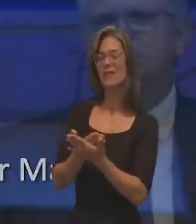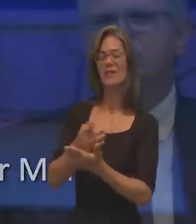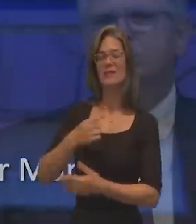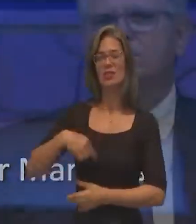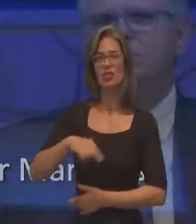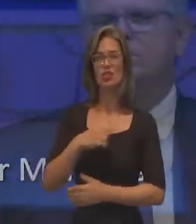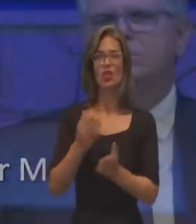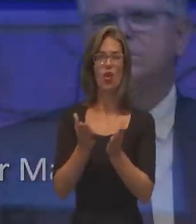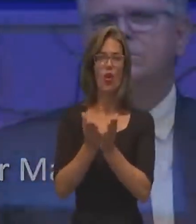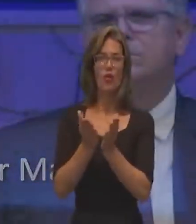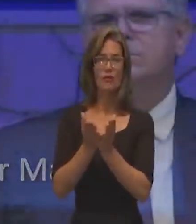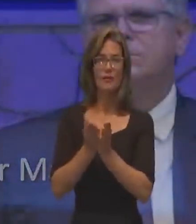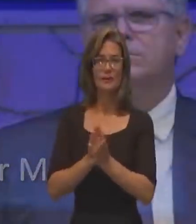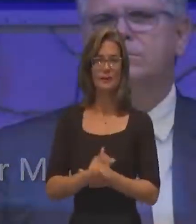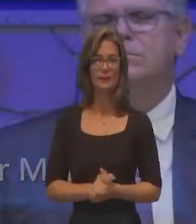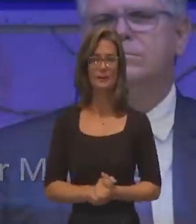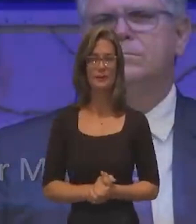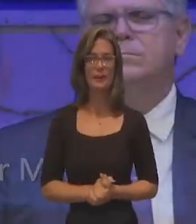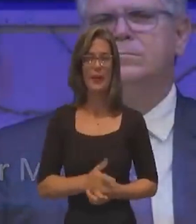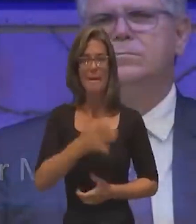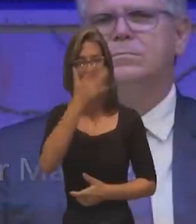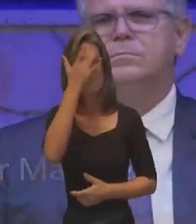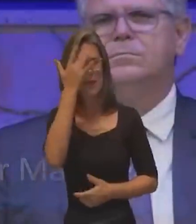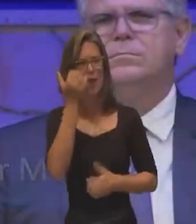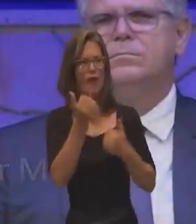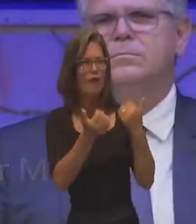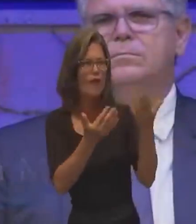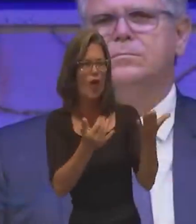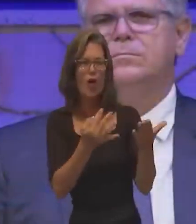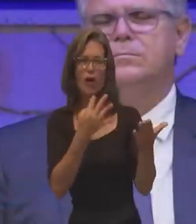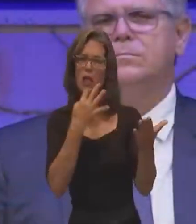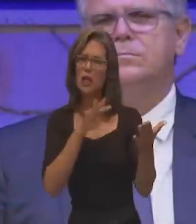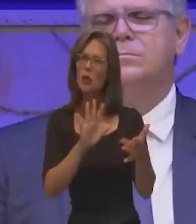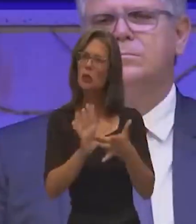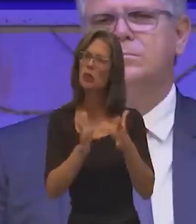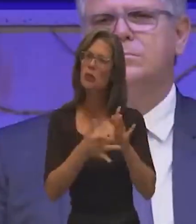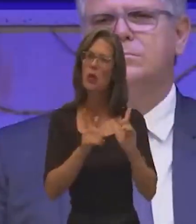a Cristo, elas podem dizer algo a respeito